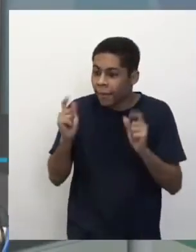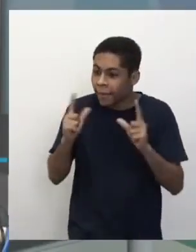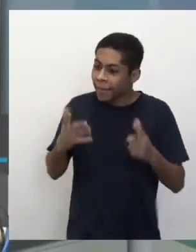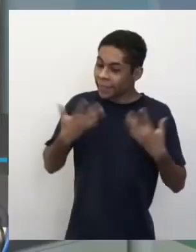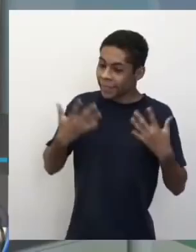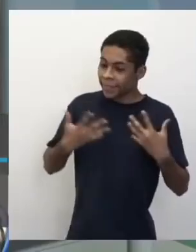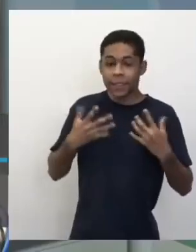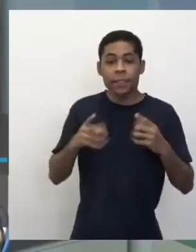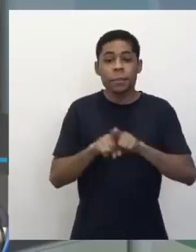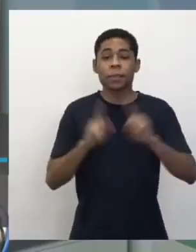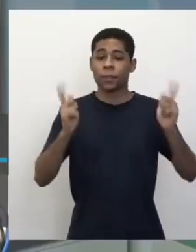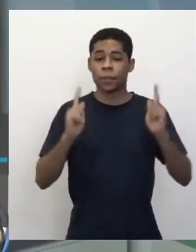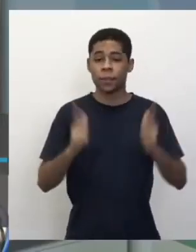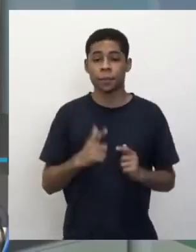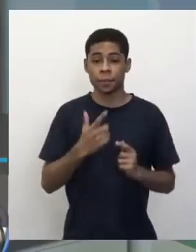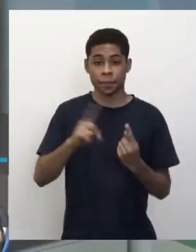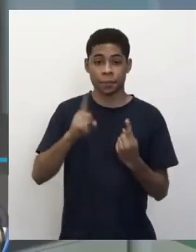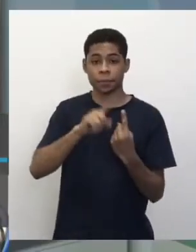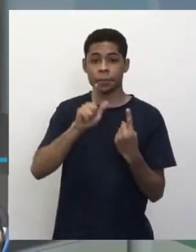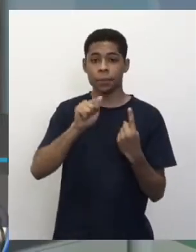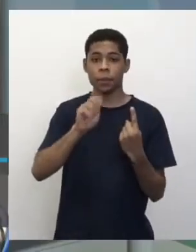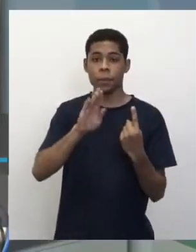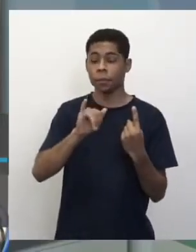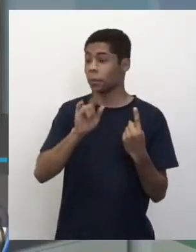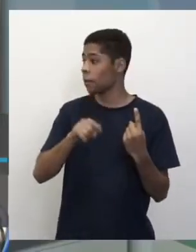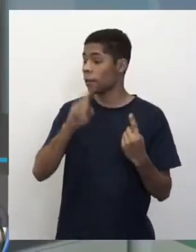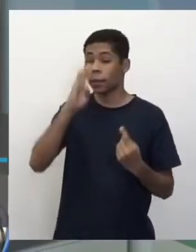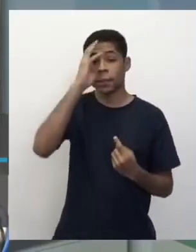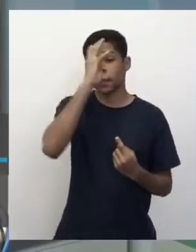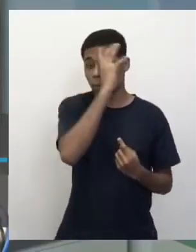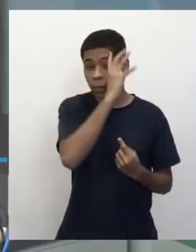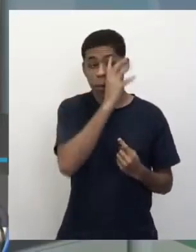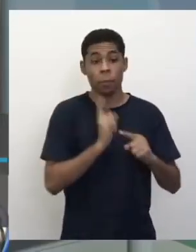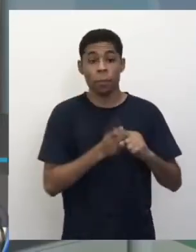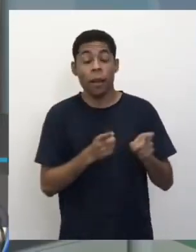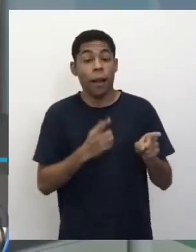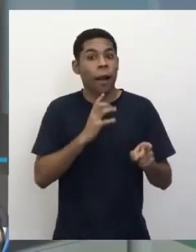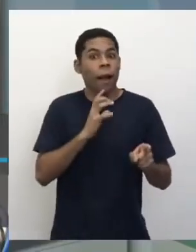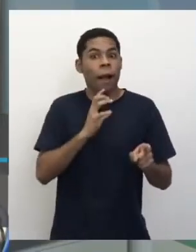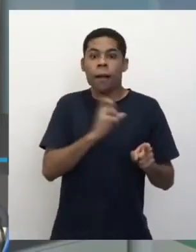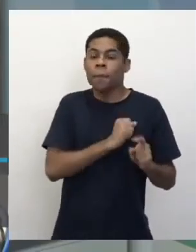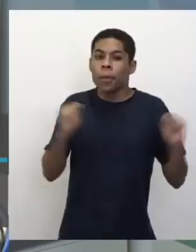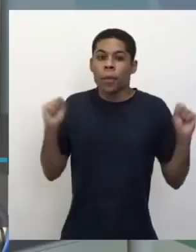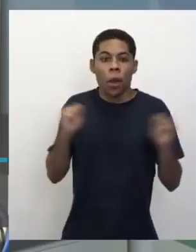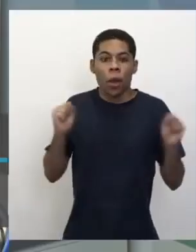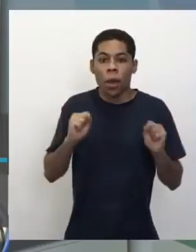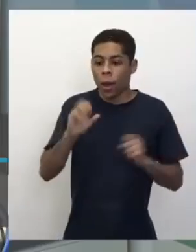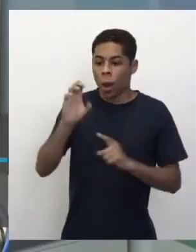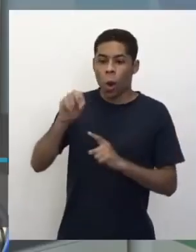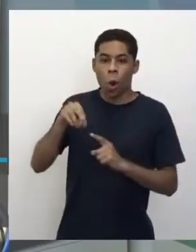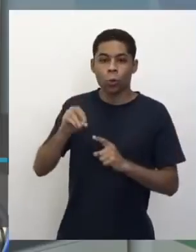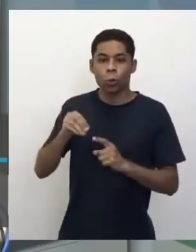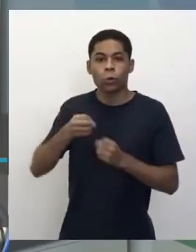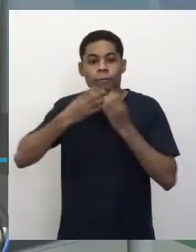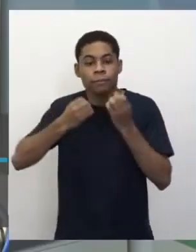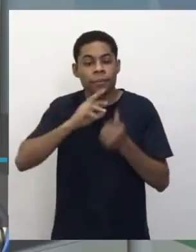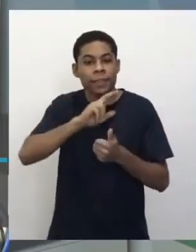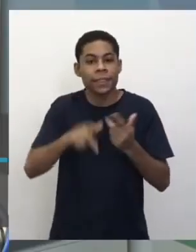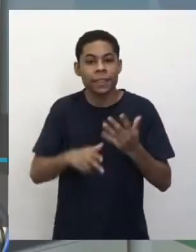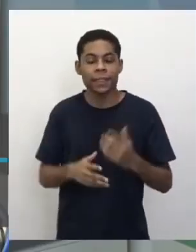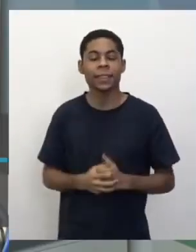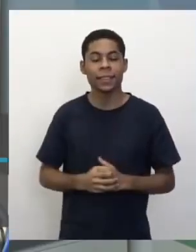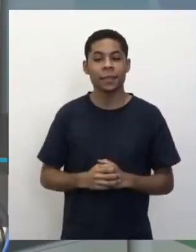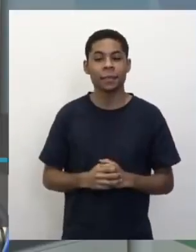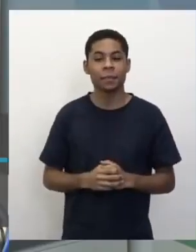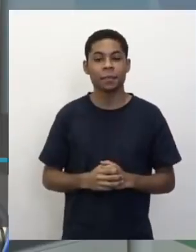A aluna Gabi da ProSandra, distração, ela adora contos. Deixa eu ver mais alunos aqui.